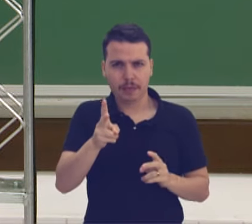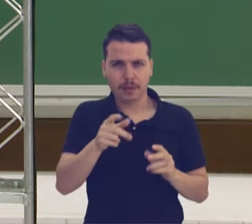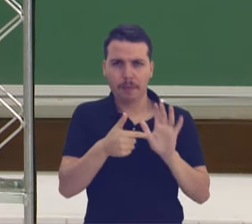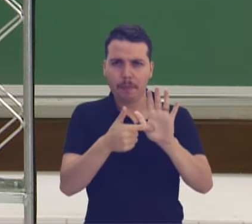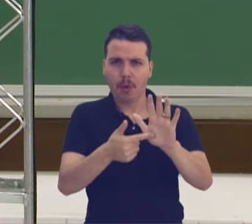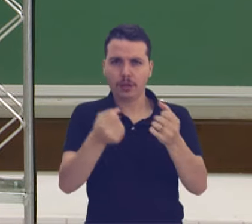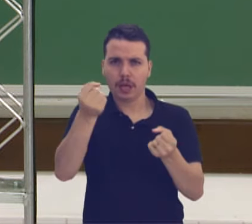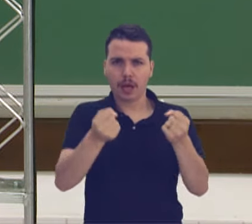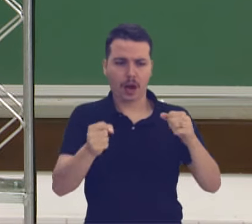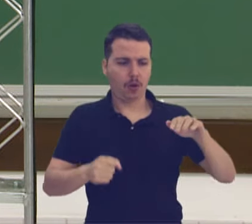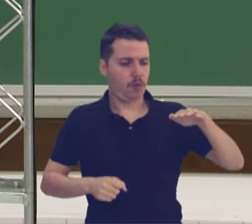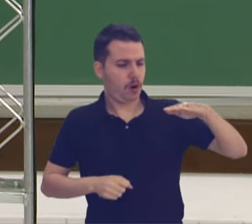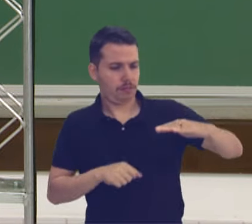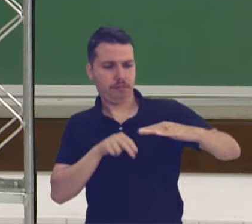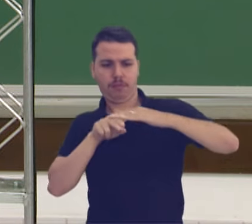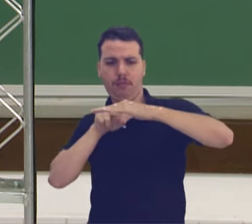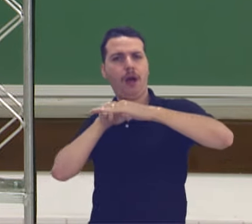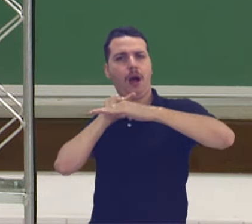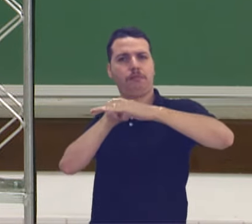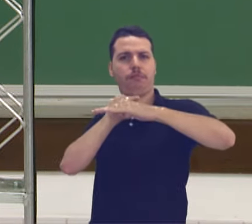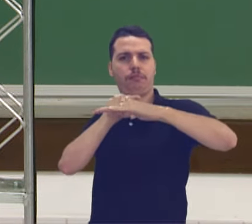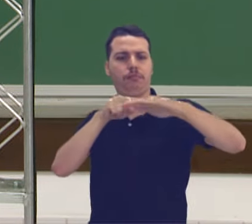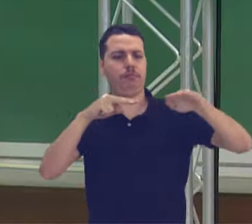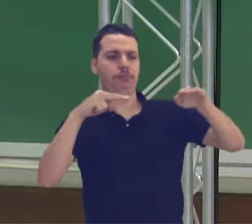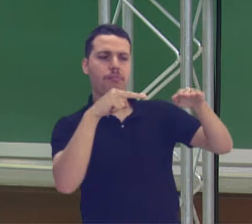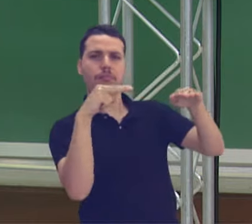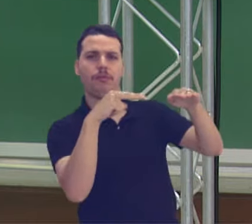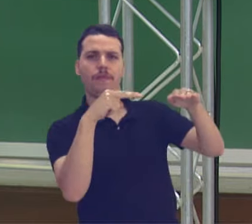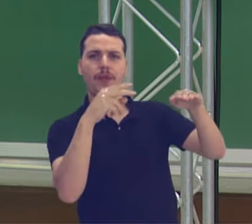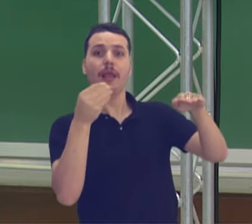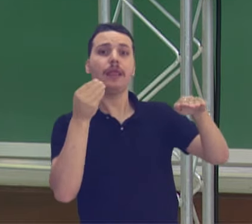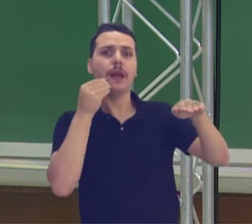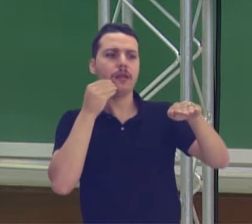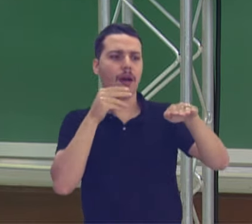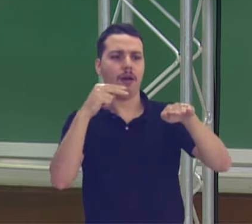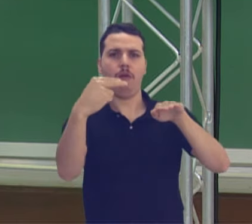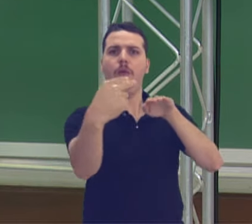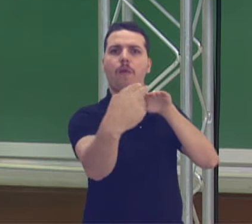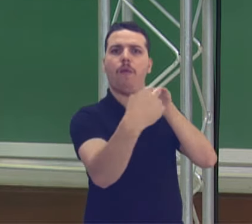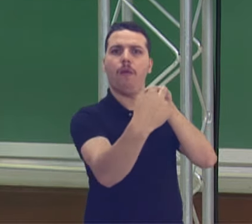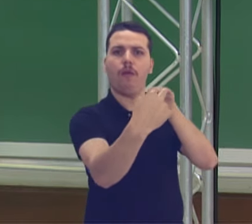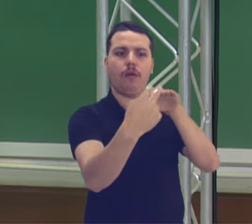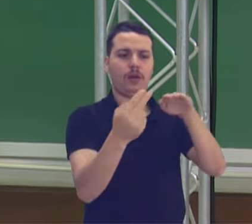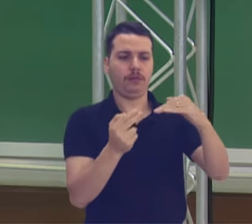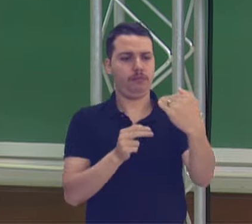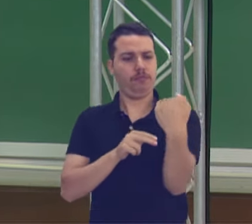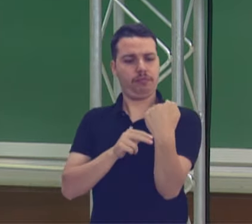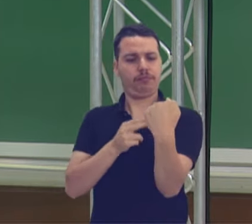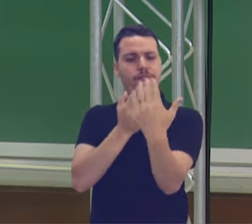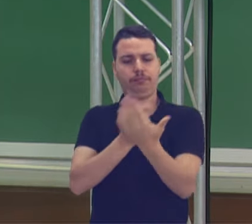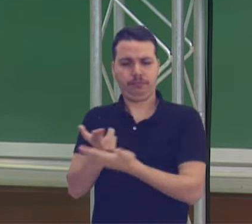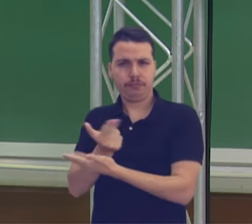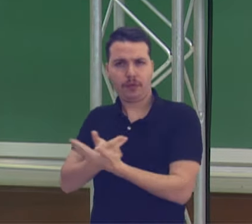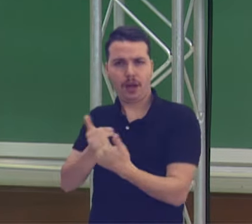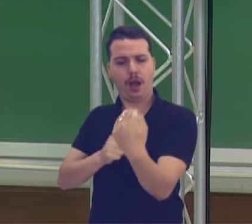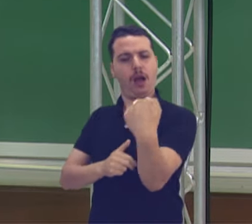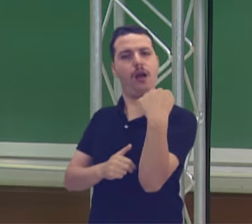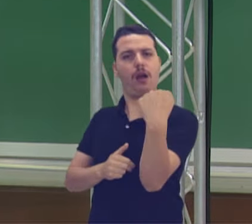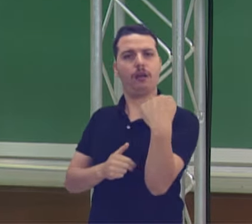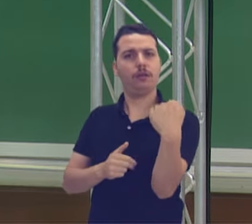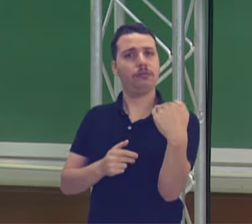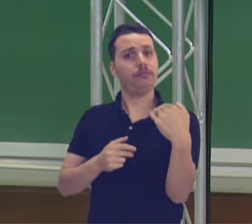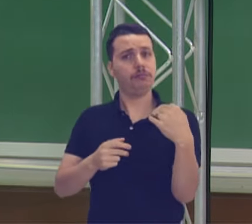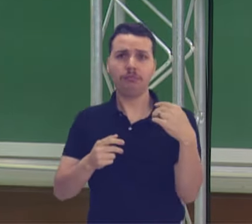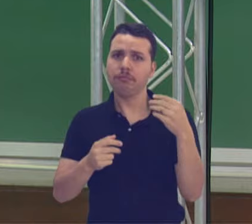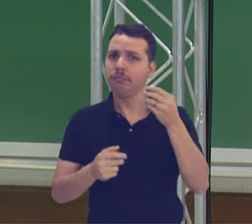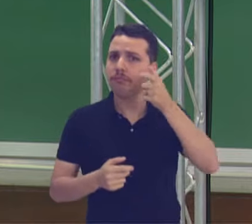lado já tentou desenhar o carro de frente ah mas eu não sei mas você já tentou esse interessante entendeu é uma maneira na verdade